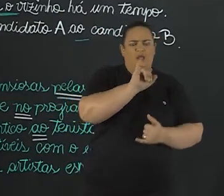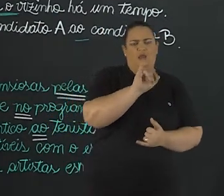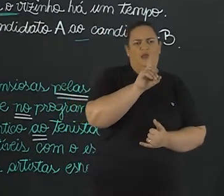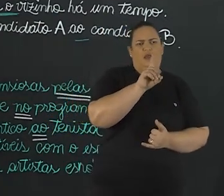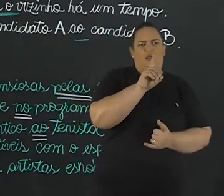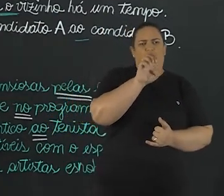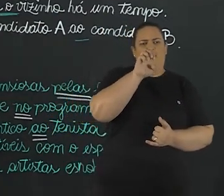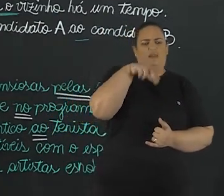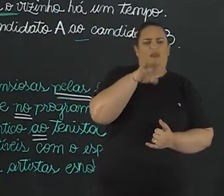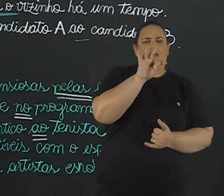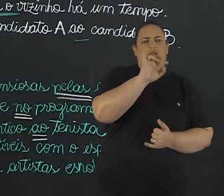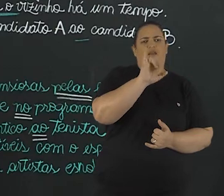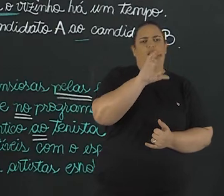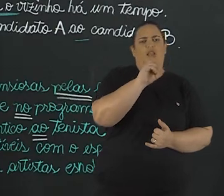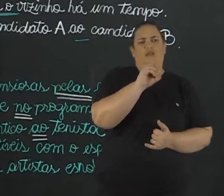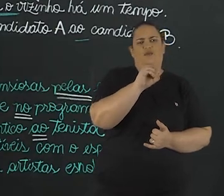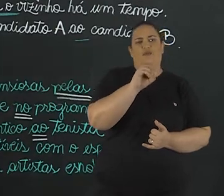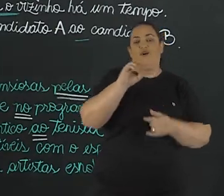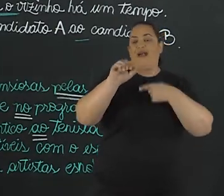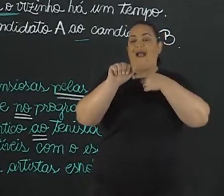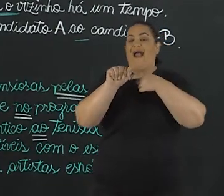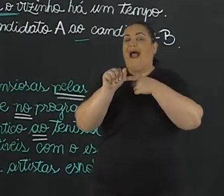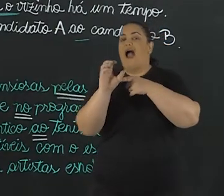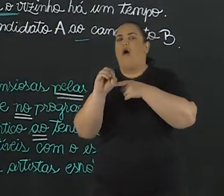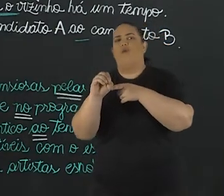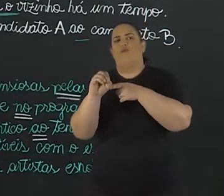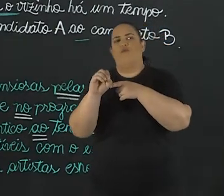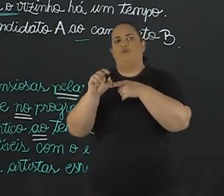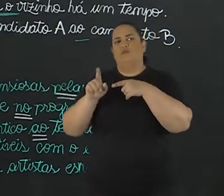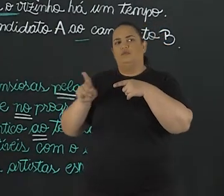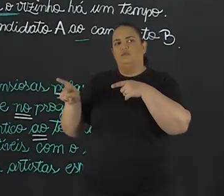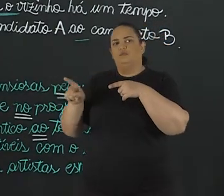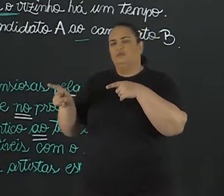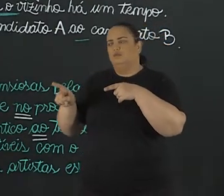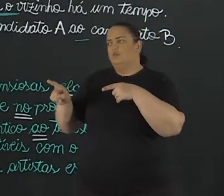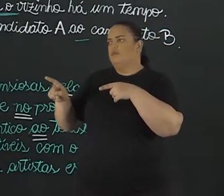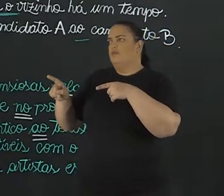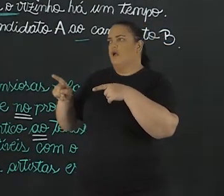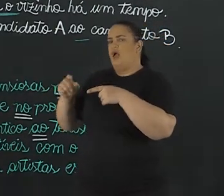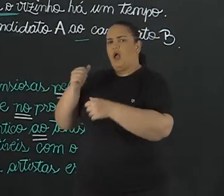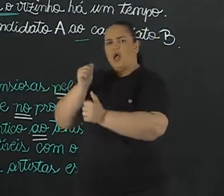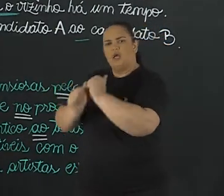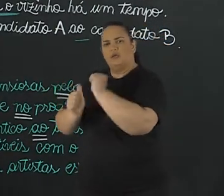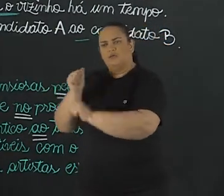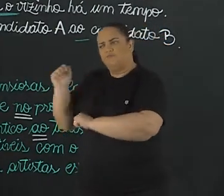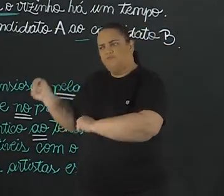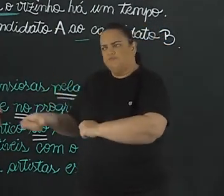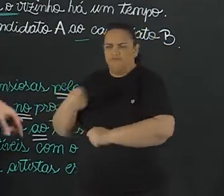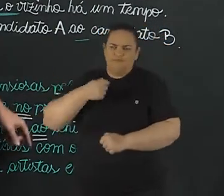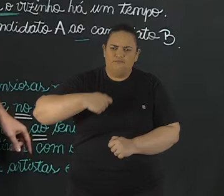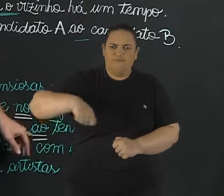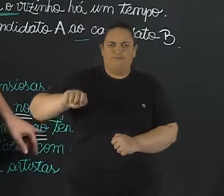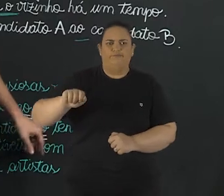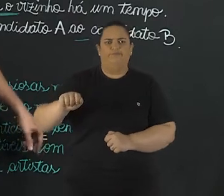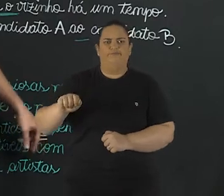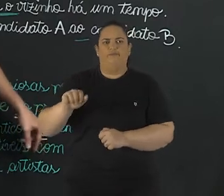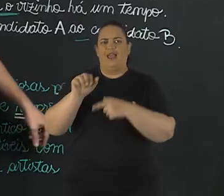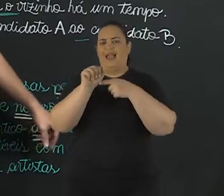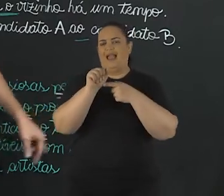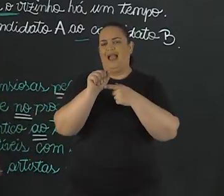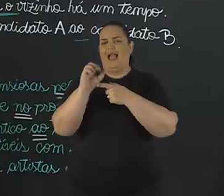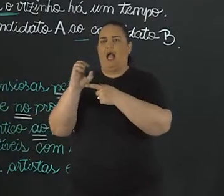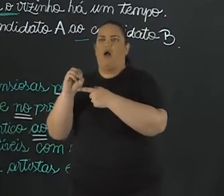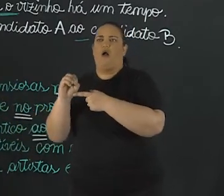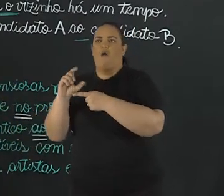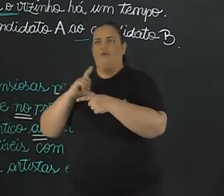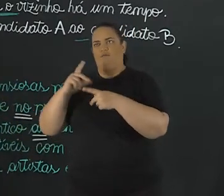adjetivo. O rapaz era idêntico ao tenista, idêntico ao tenista. Então, eu tenho uma preposição a